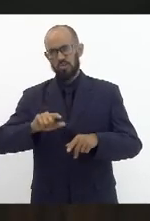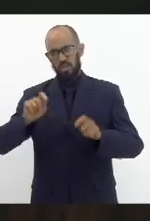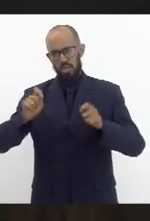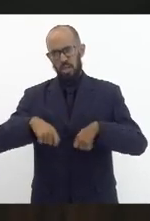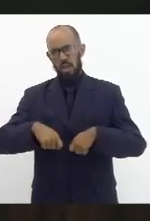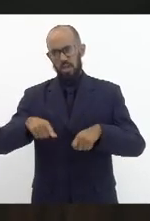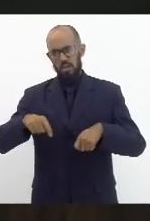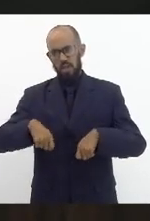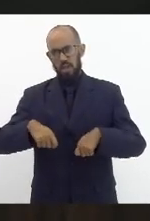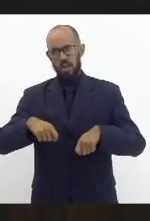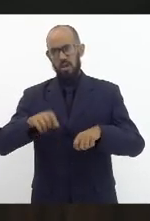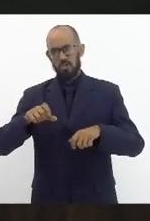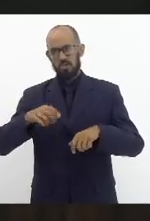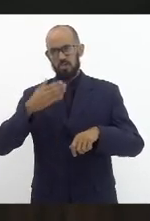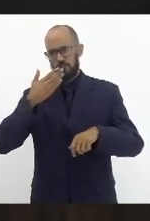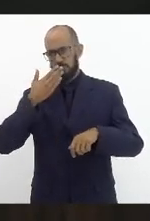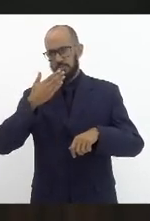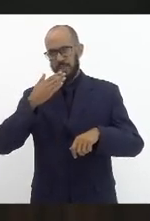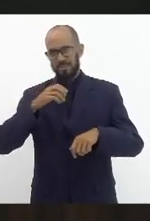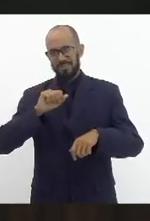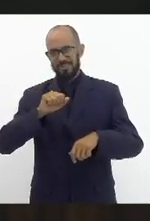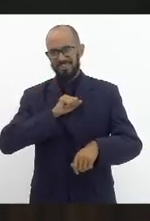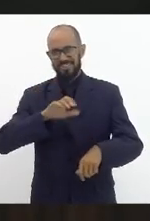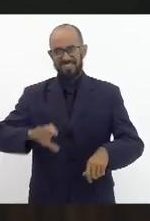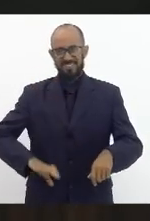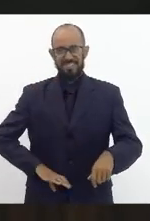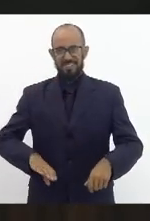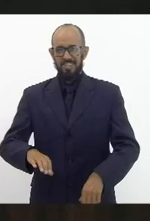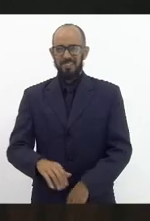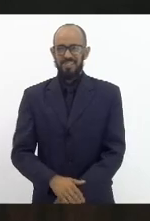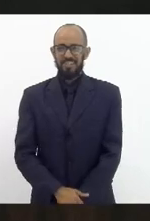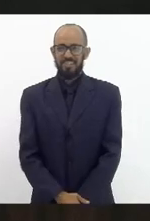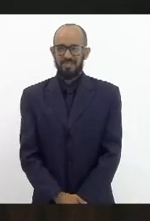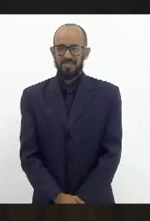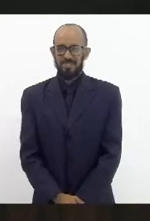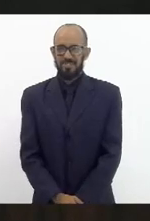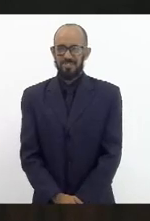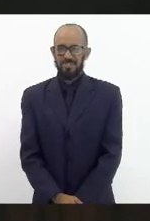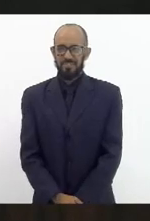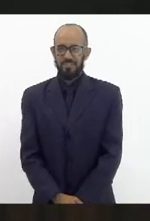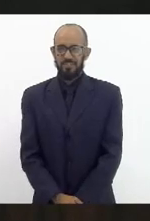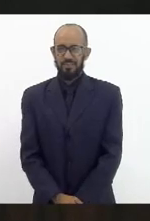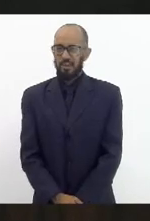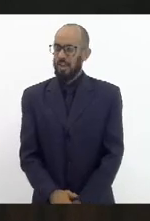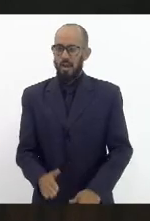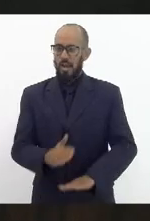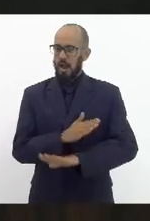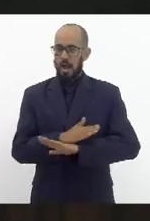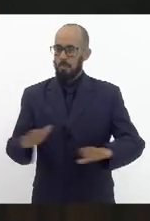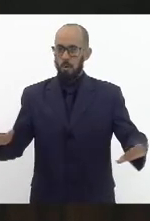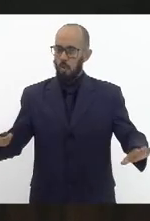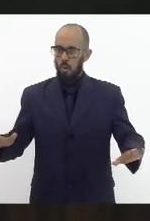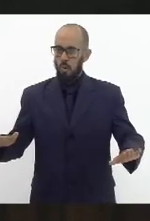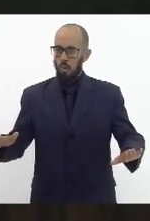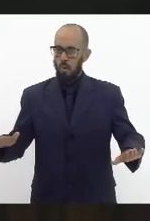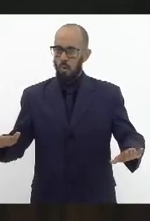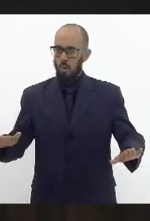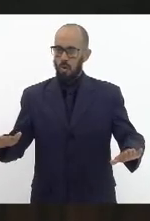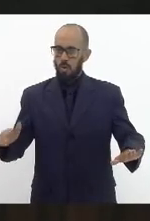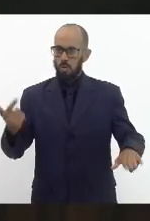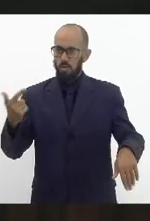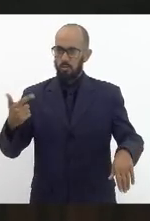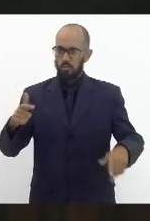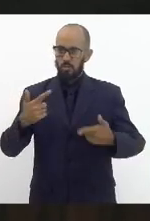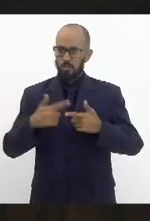nosso senador, perdão, com o André Siciliano. Com o André Siciliano. Acabou. Não tem problema, gente. Não